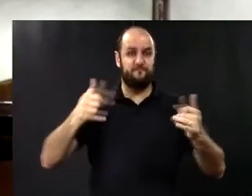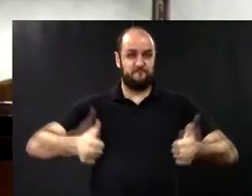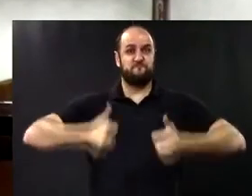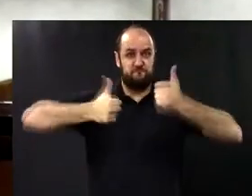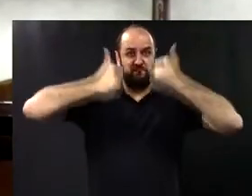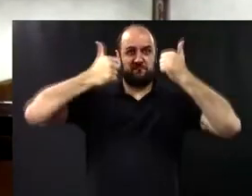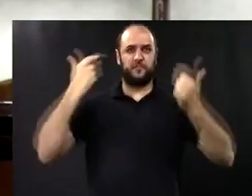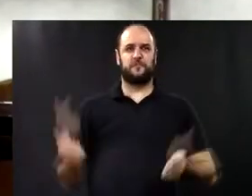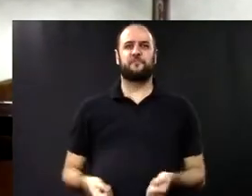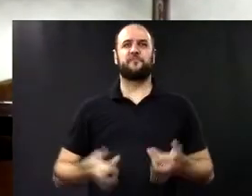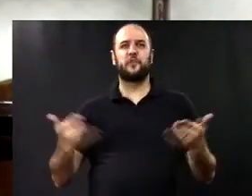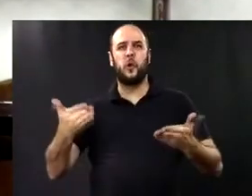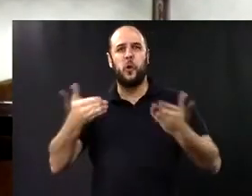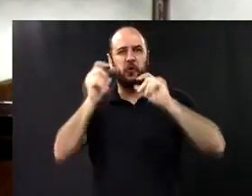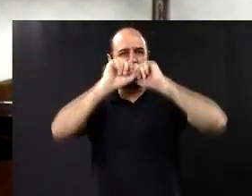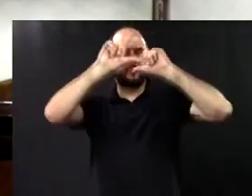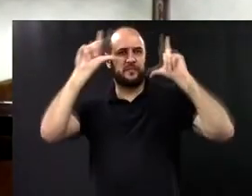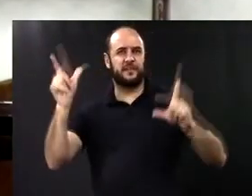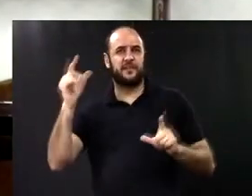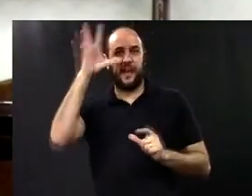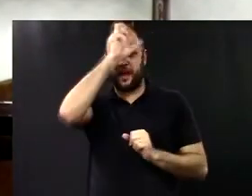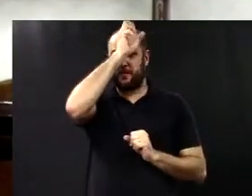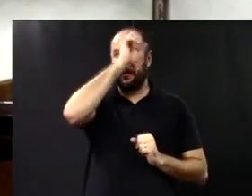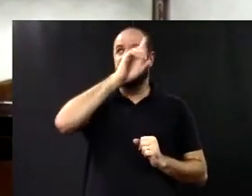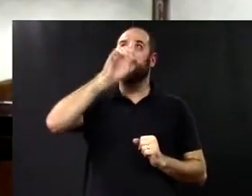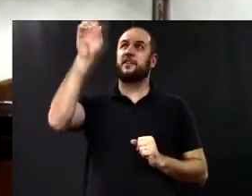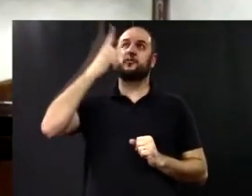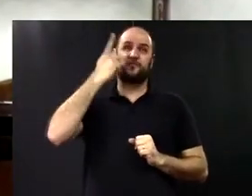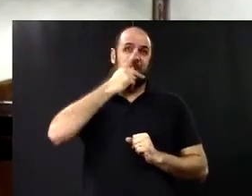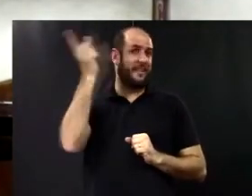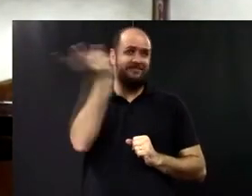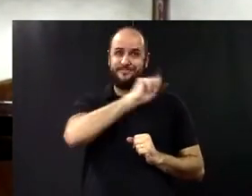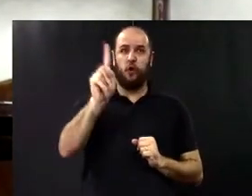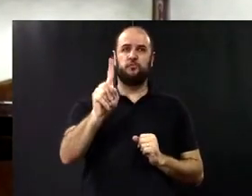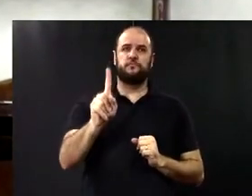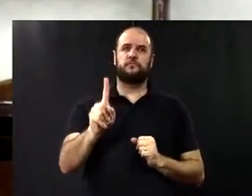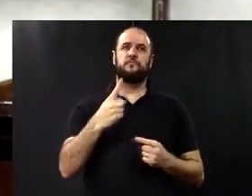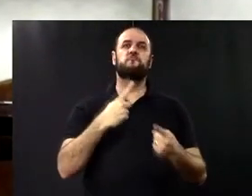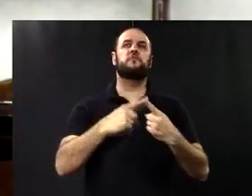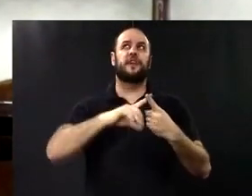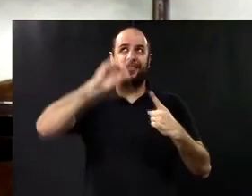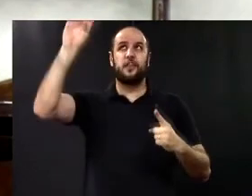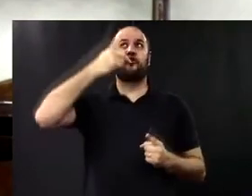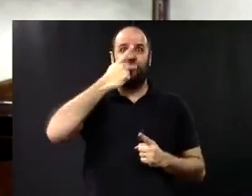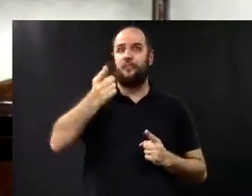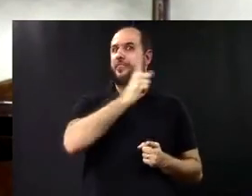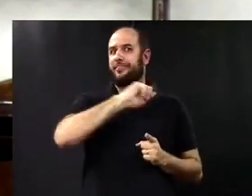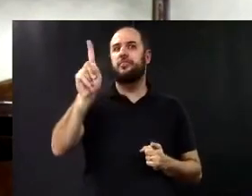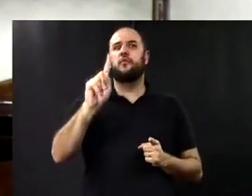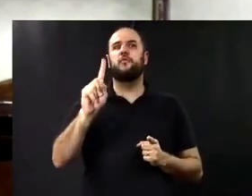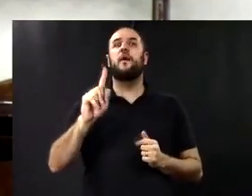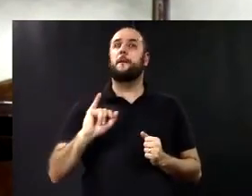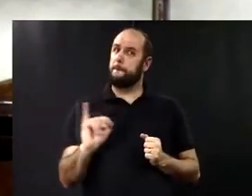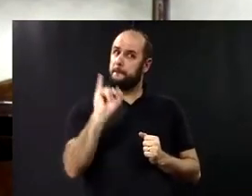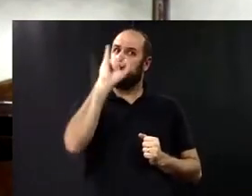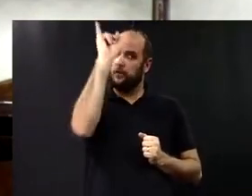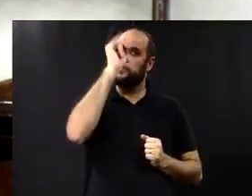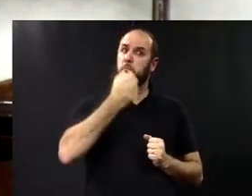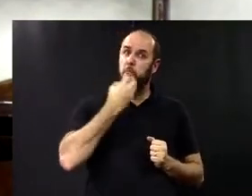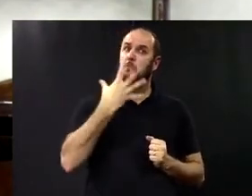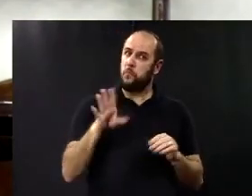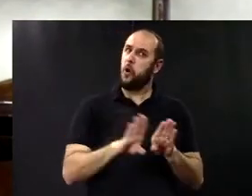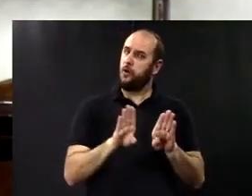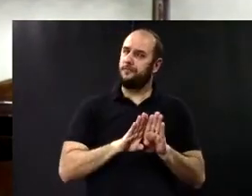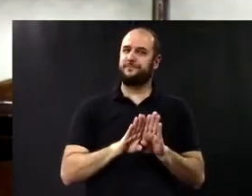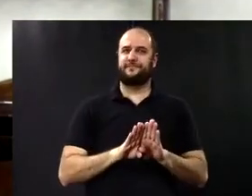Hoje de manhã nós aprendemos sobre o não de Deus, porque o não de Deus tem uma conotação positiva. E aqui o texto está